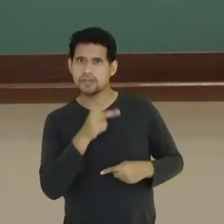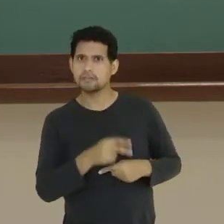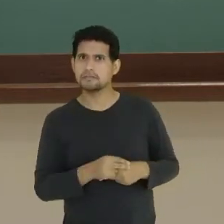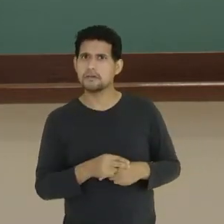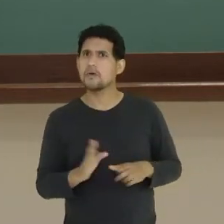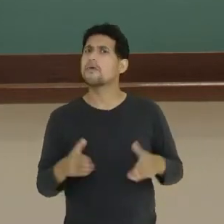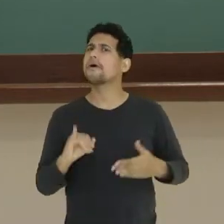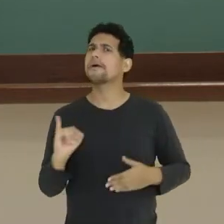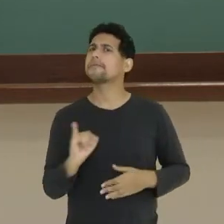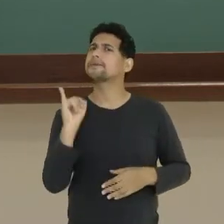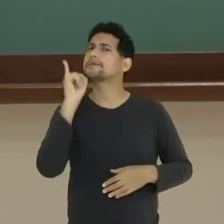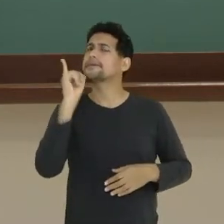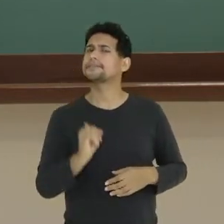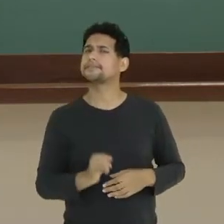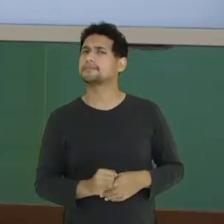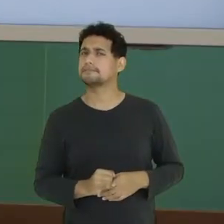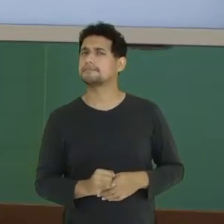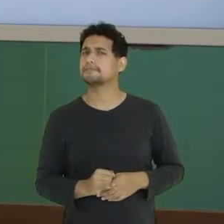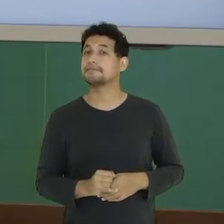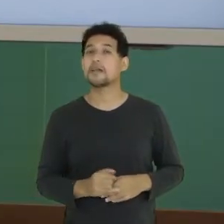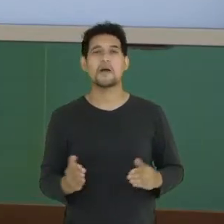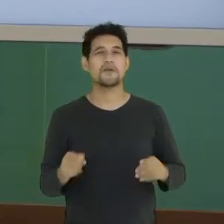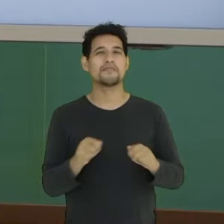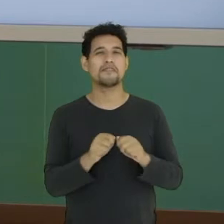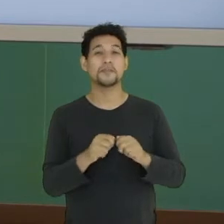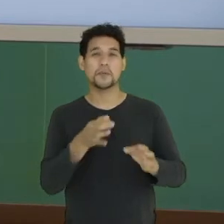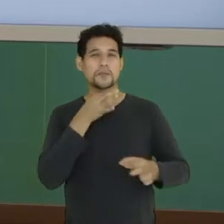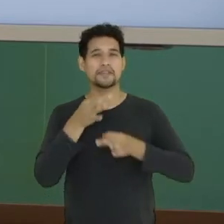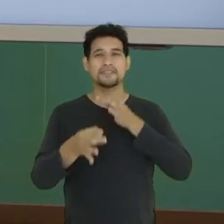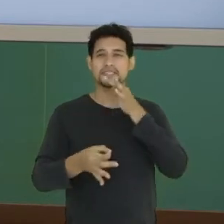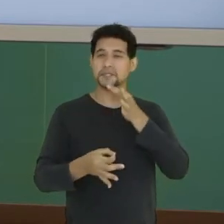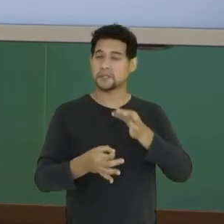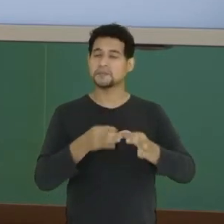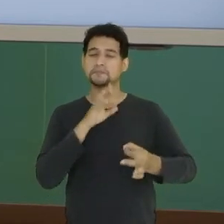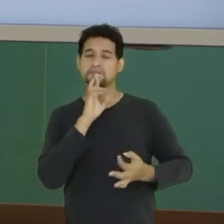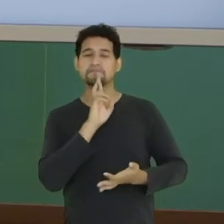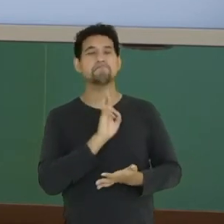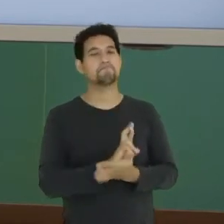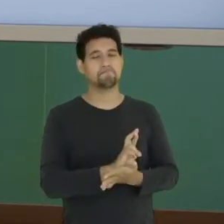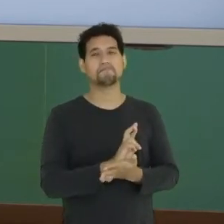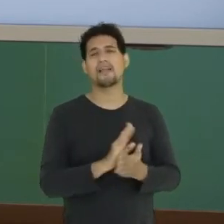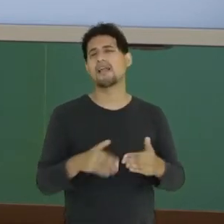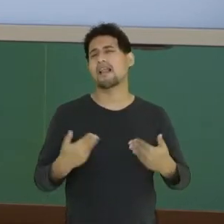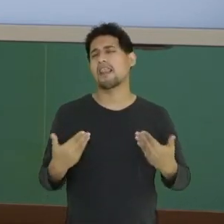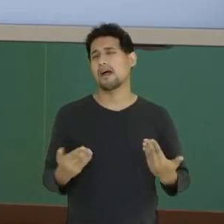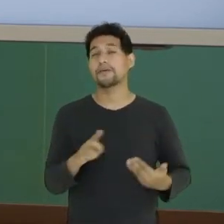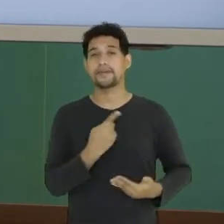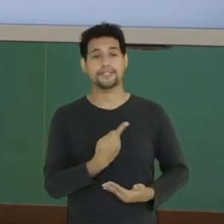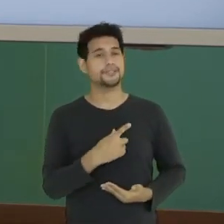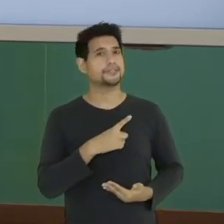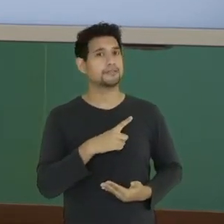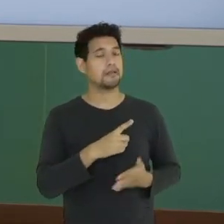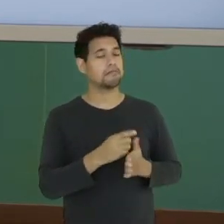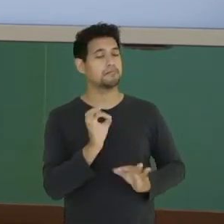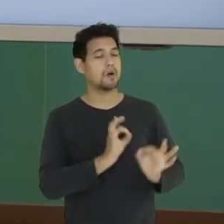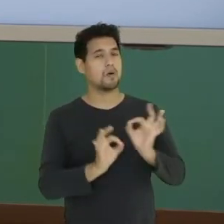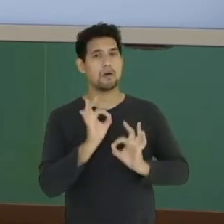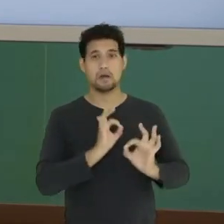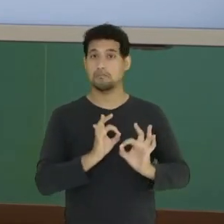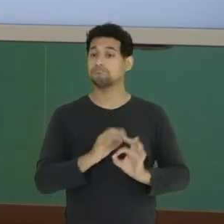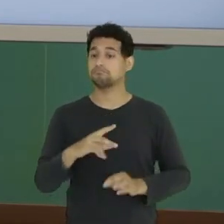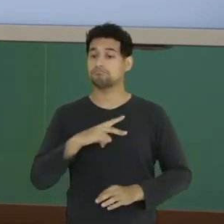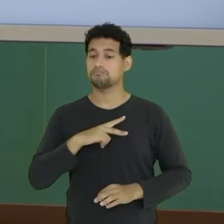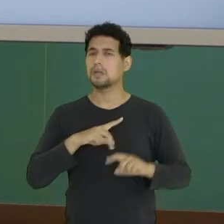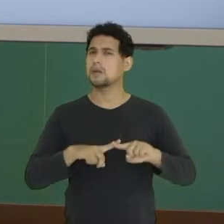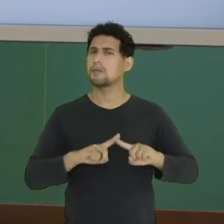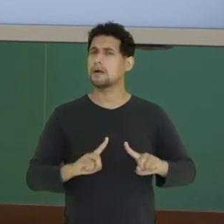desses espaços? Vamos lá para a nossa sugestão de resposta. Obviamente, aqui nós temos uma questão de ordem pessoal,